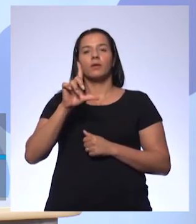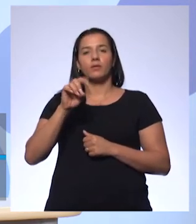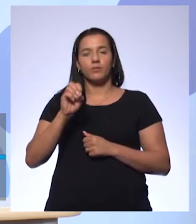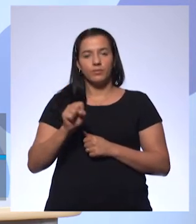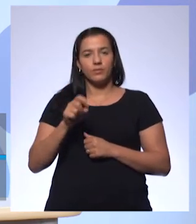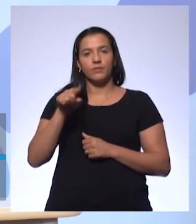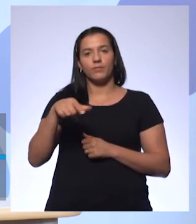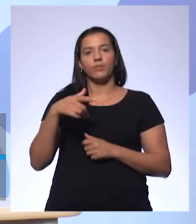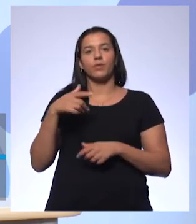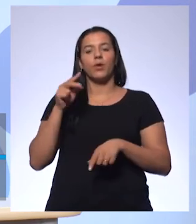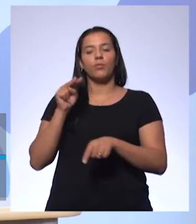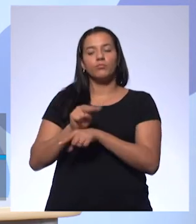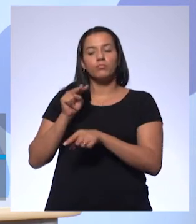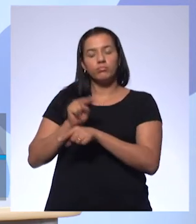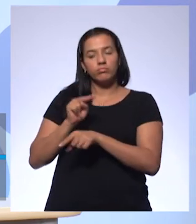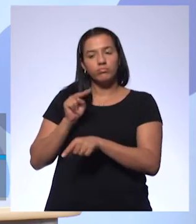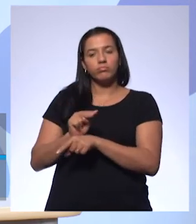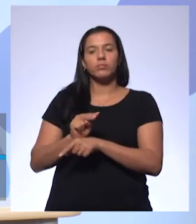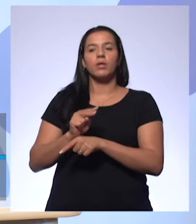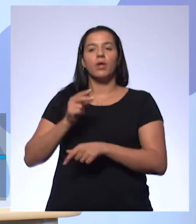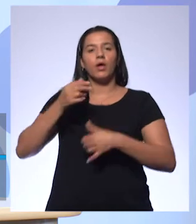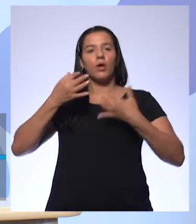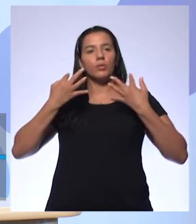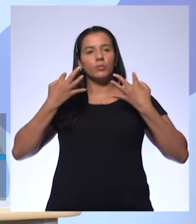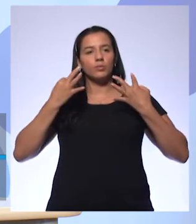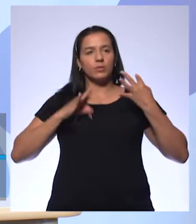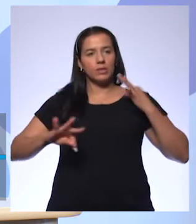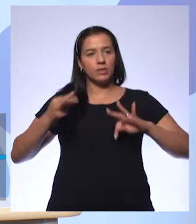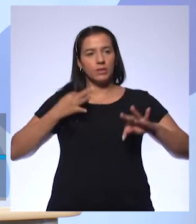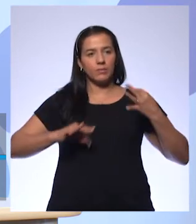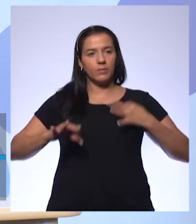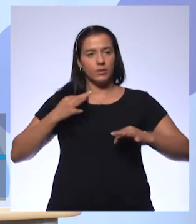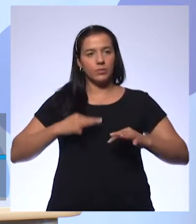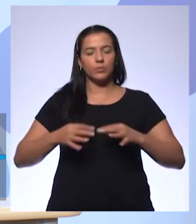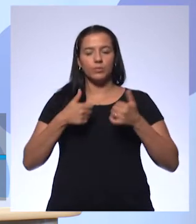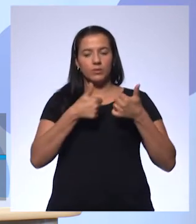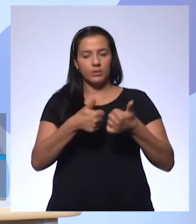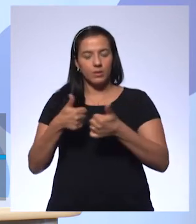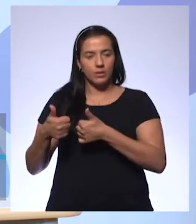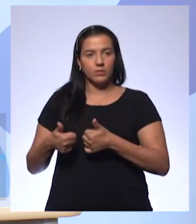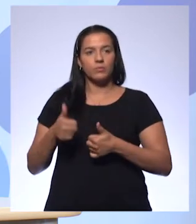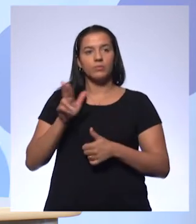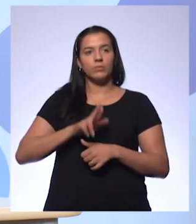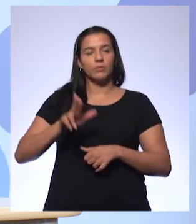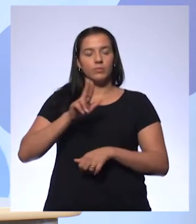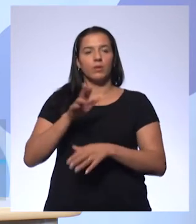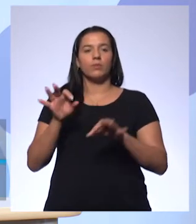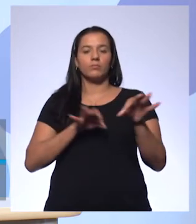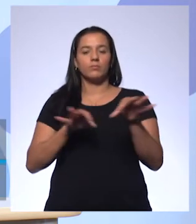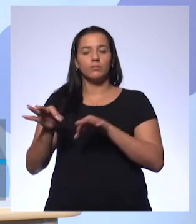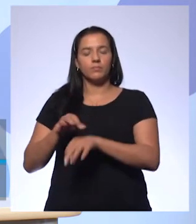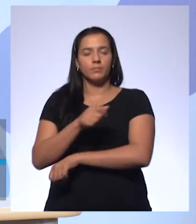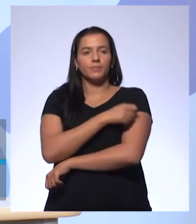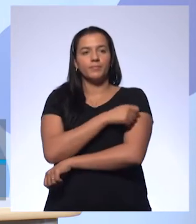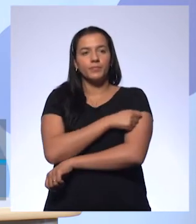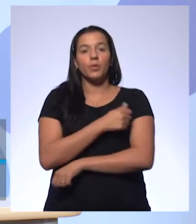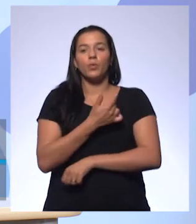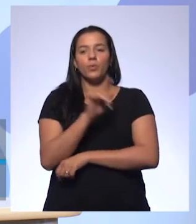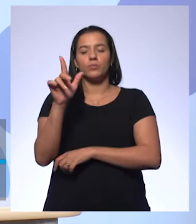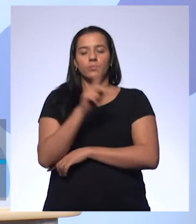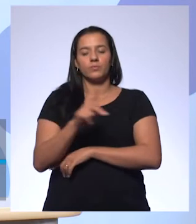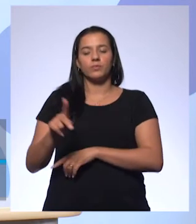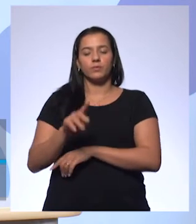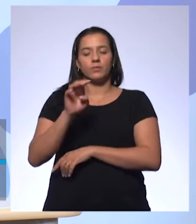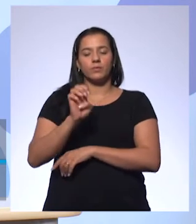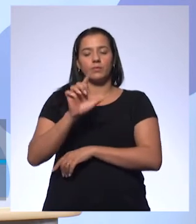tratamento adequado, que foi acompanhado aqui, é claro, por alguns estudantes. Teve a professora Elaine também,